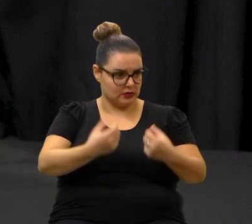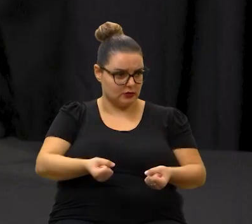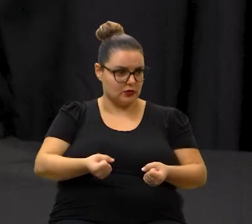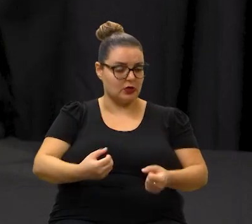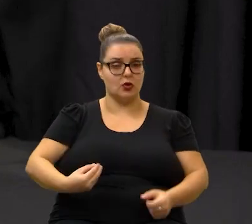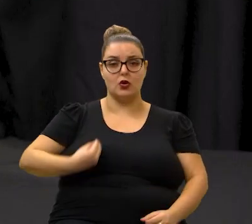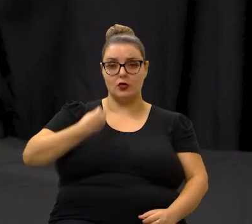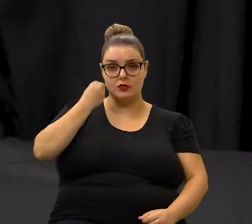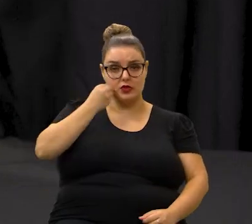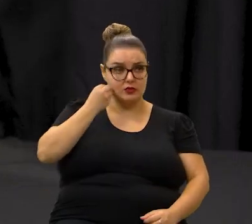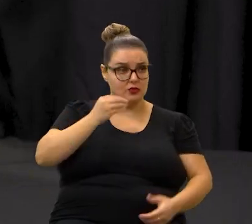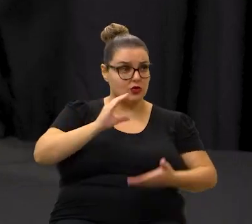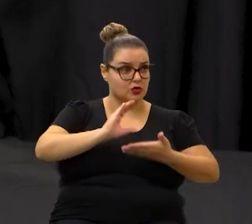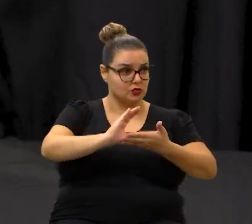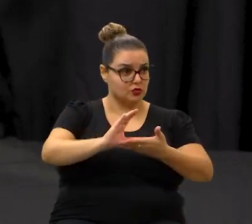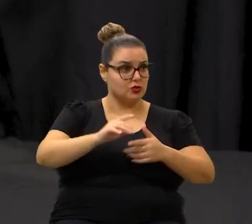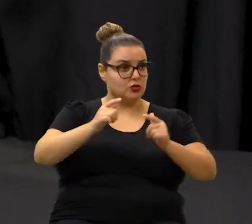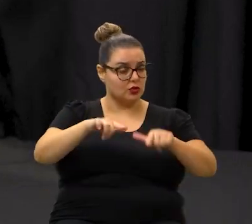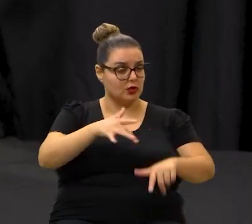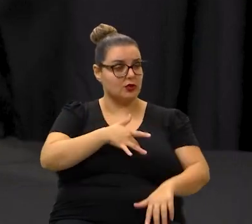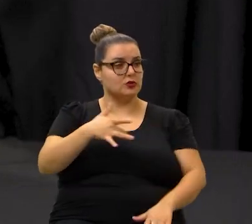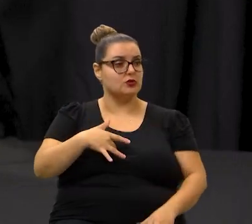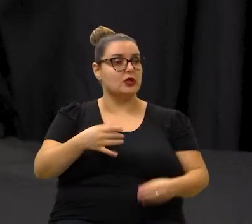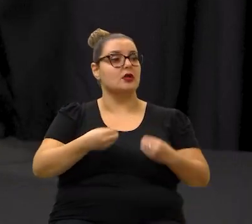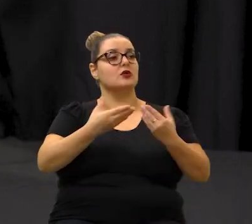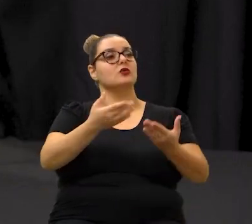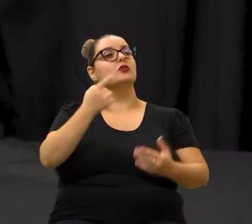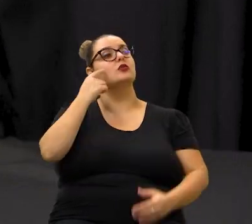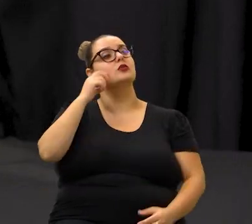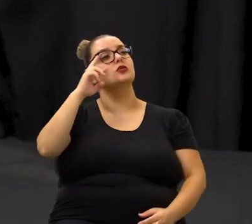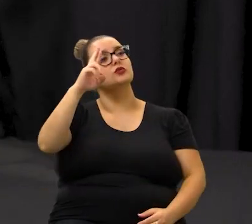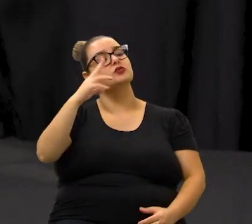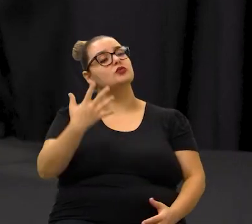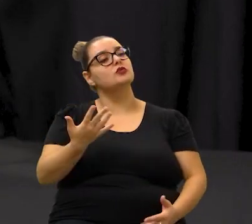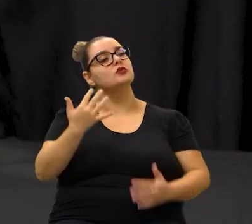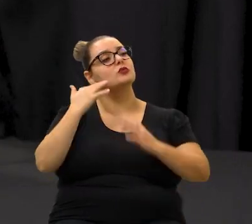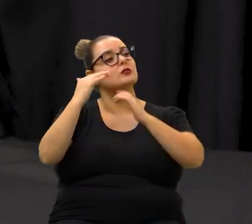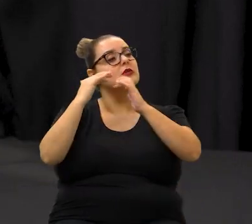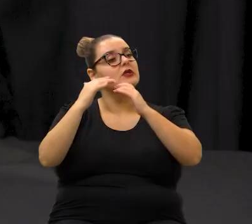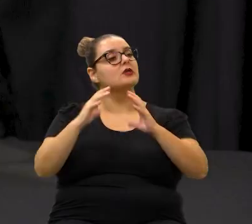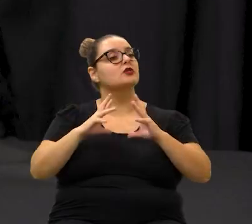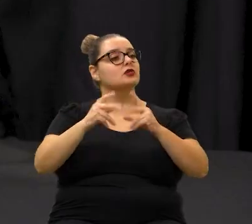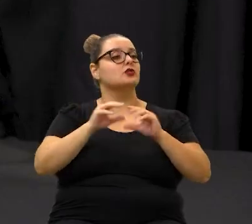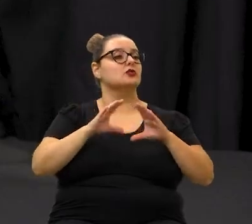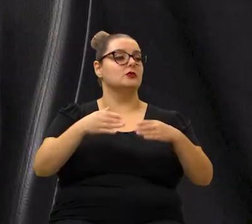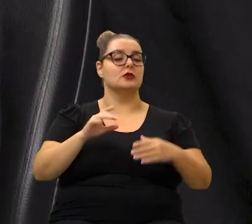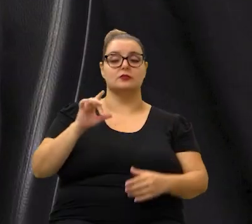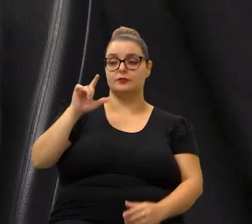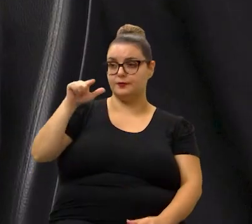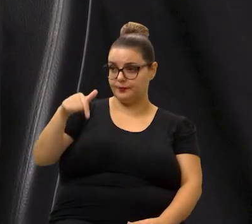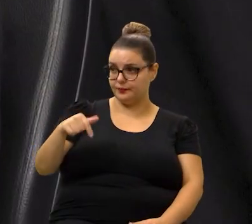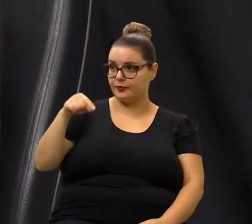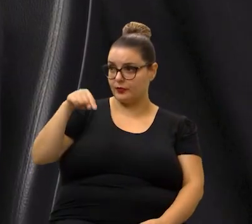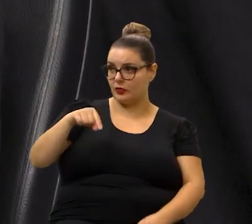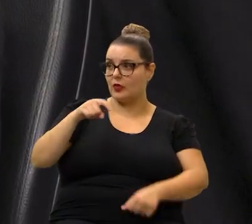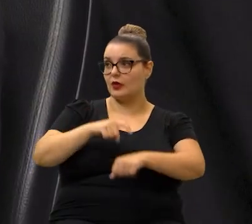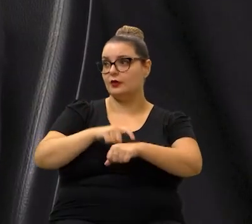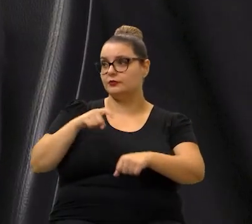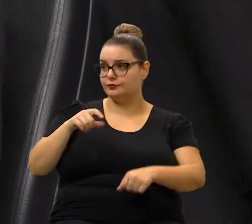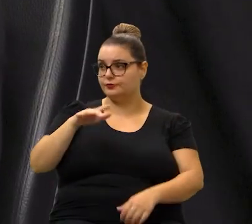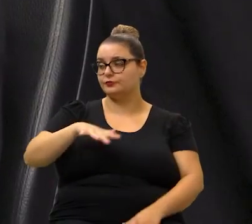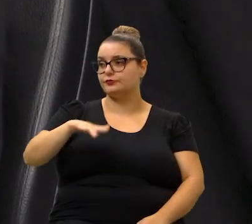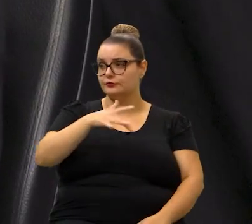conselho local de saúde trouxe pro senhor pensar na comunidade como um todo depois dessa parte da